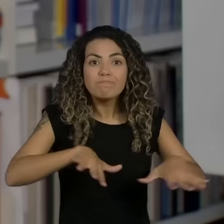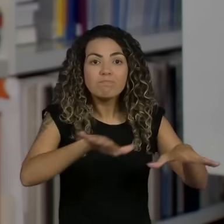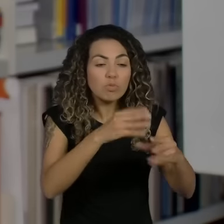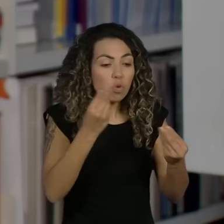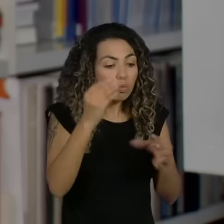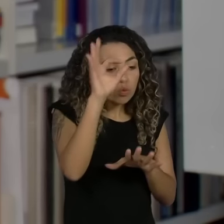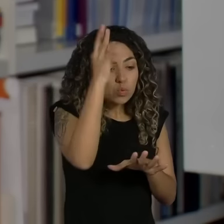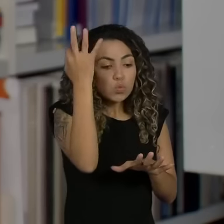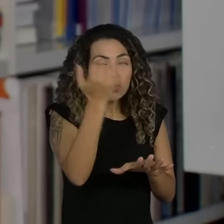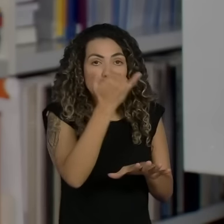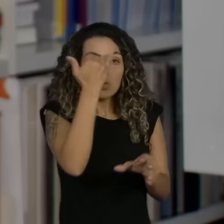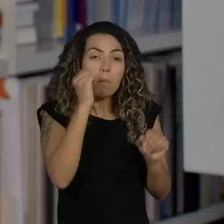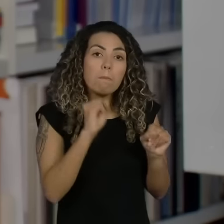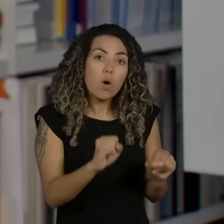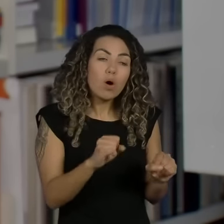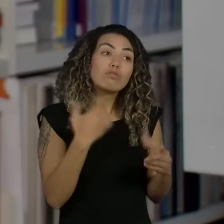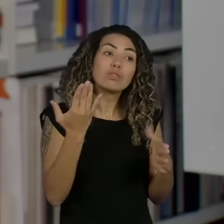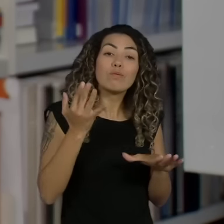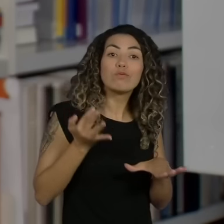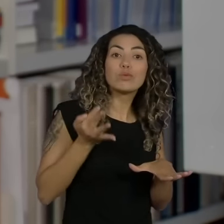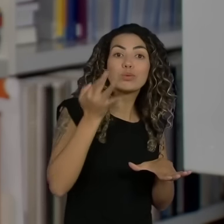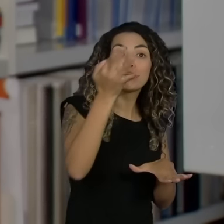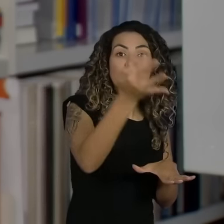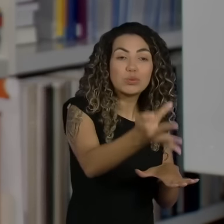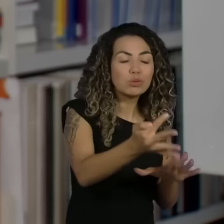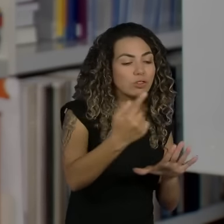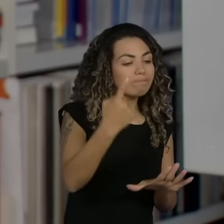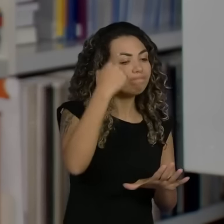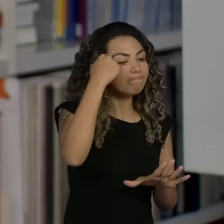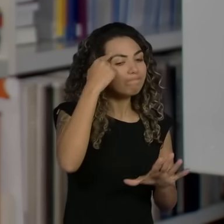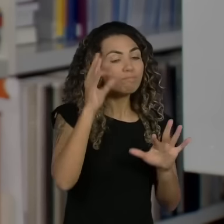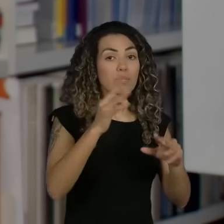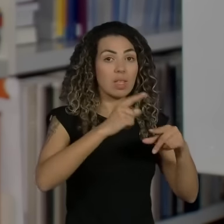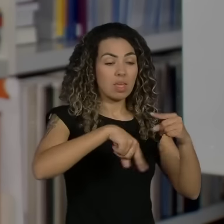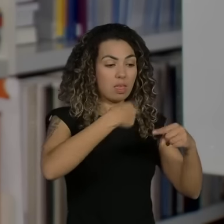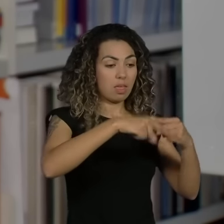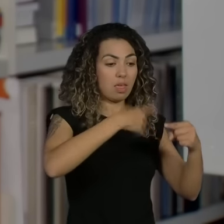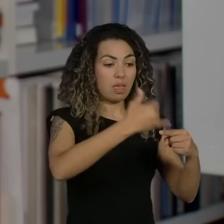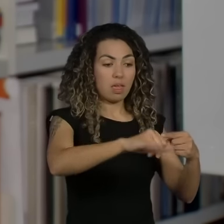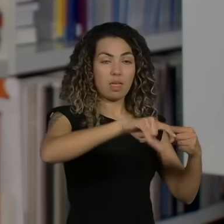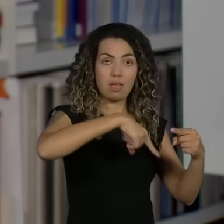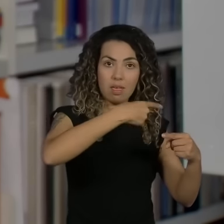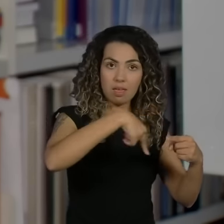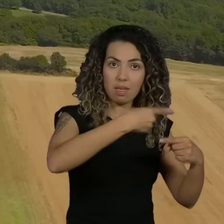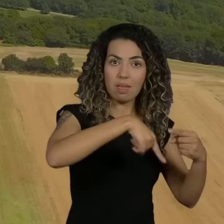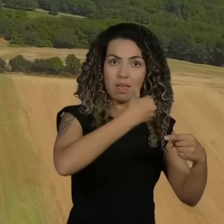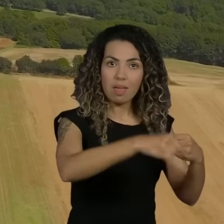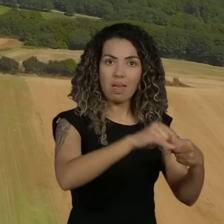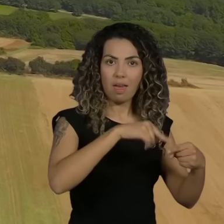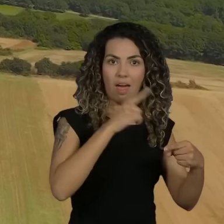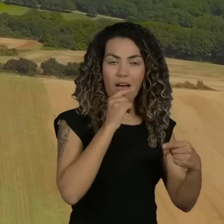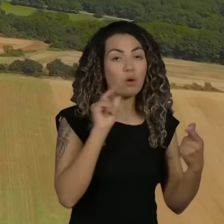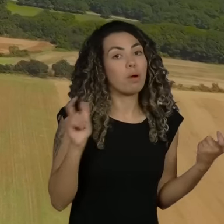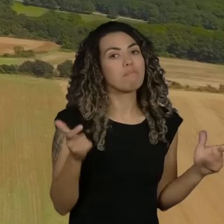os modelos de futuro dizem que a gente vai gerar menos hidrelétrica do que a gente pensa, do que a gente previa que ia